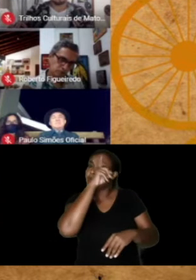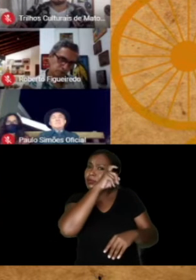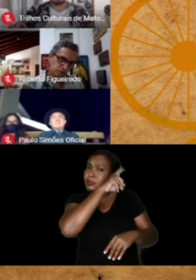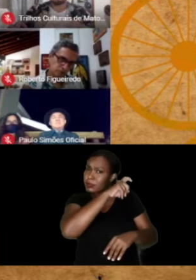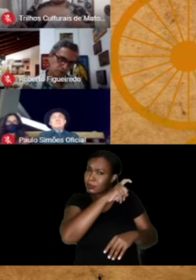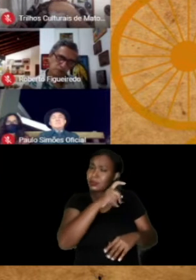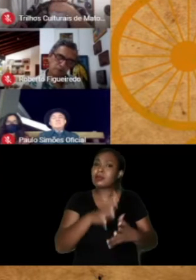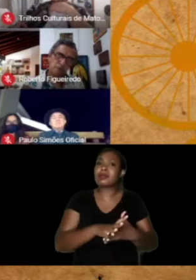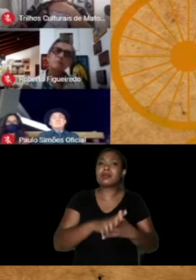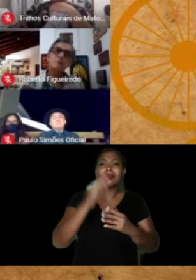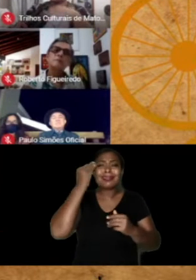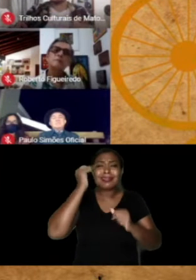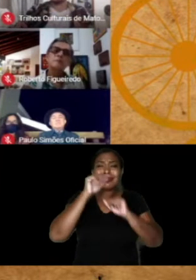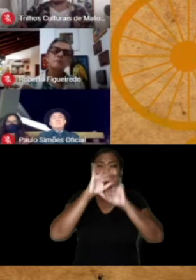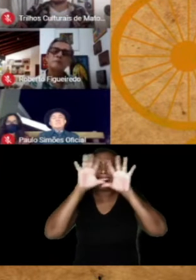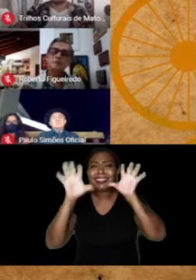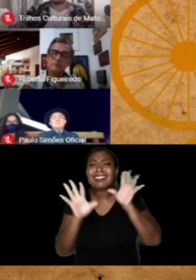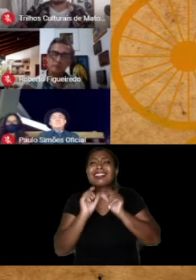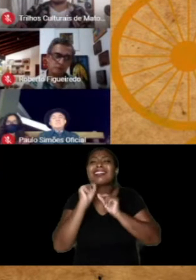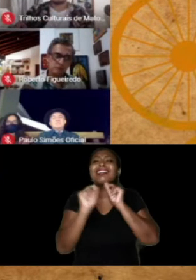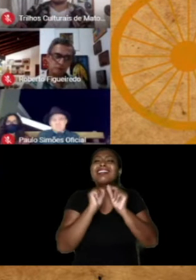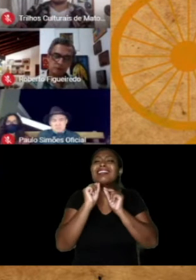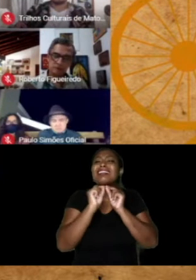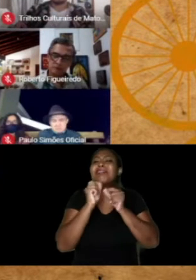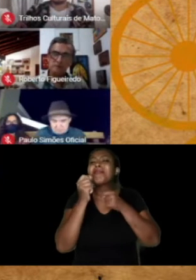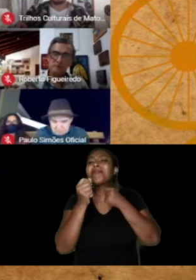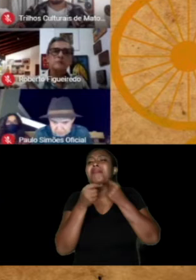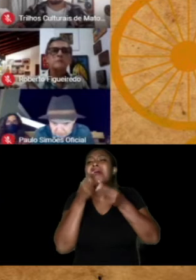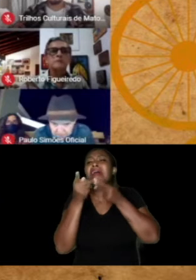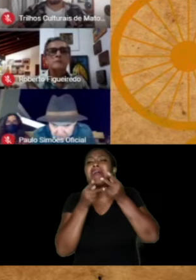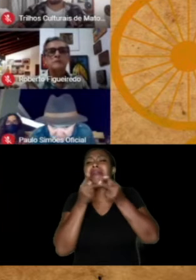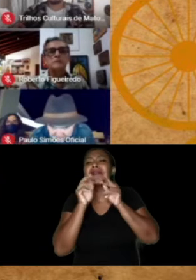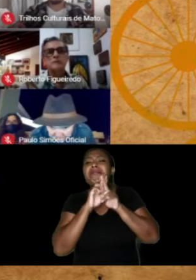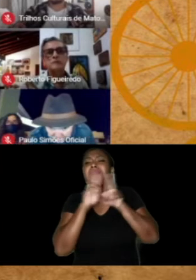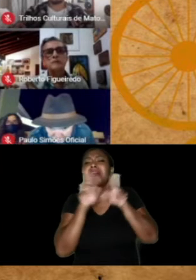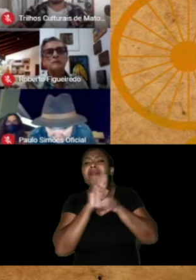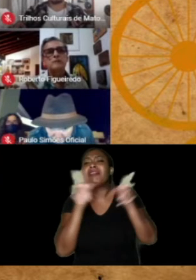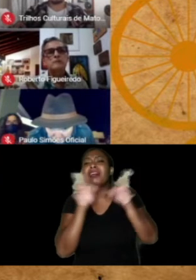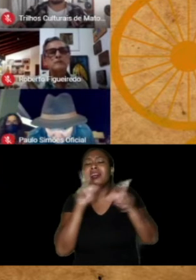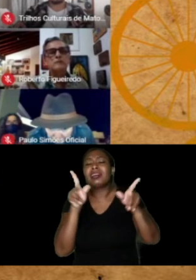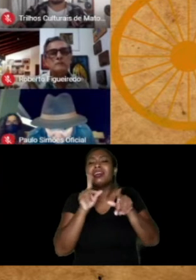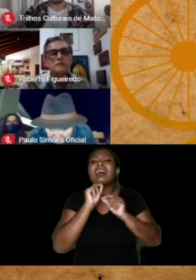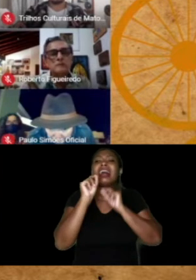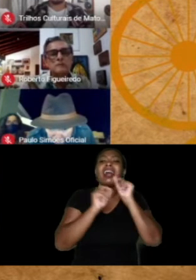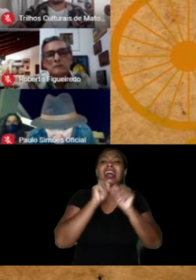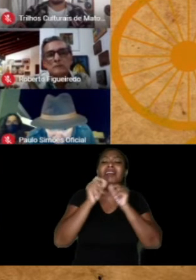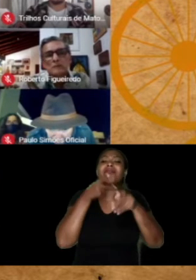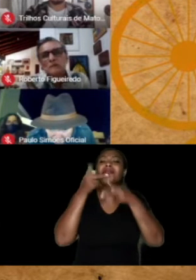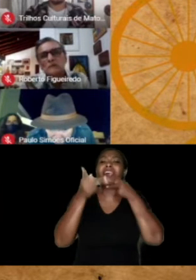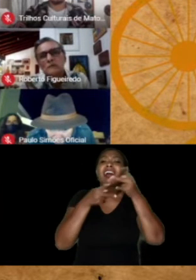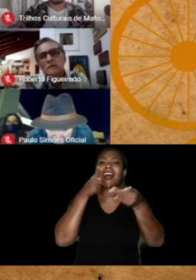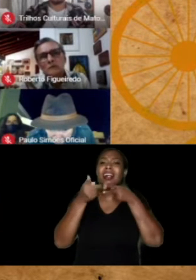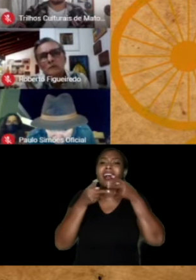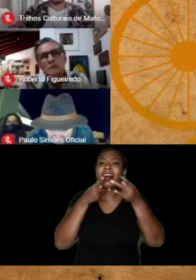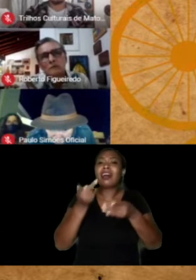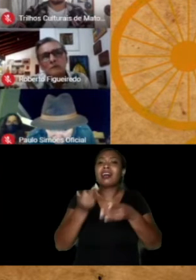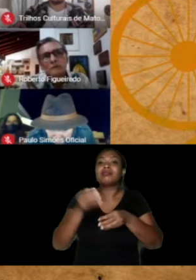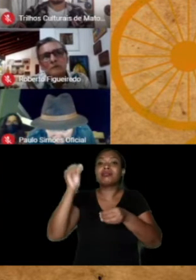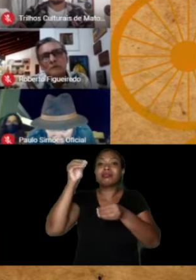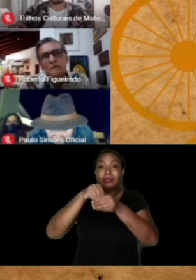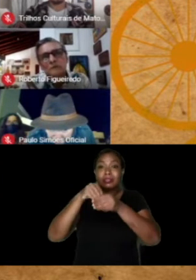em entender o que se falava, porque aquilo que se falava dentro da